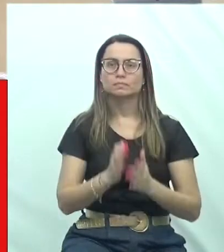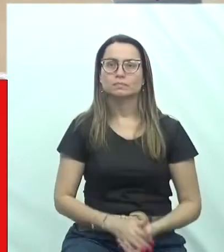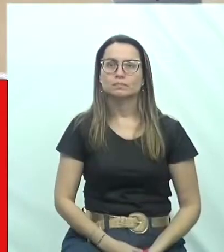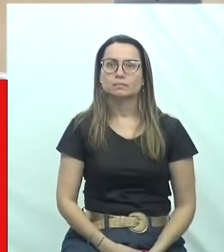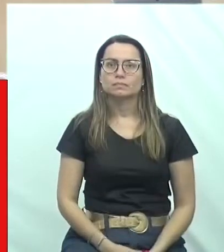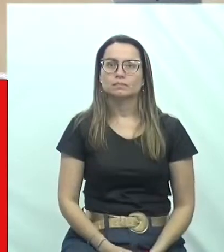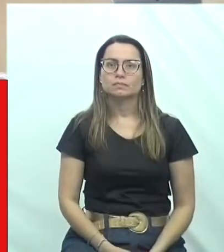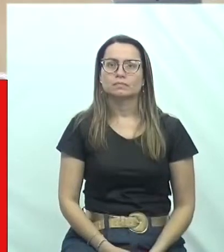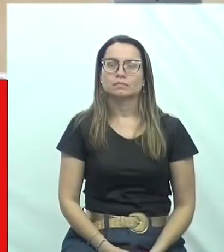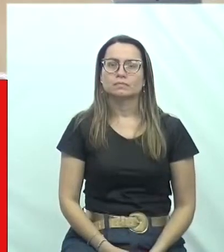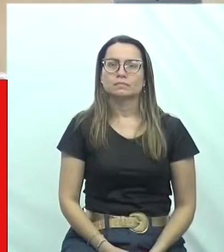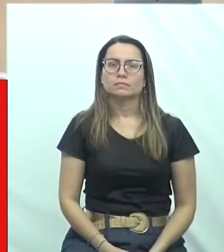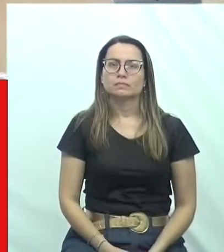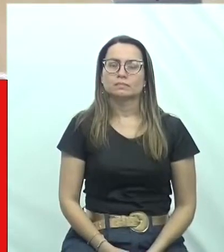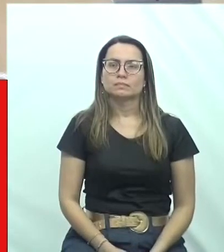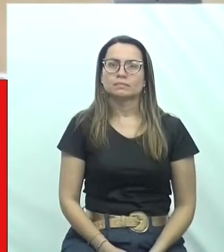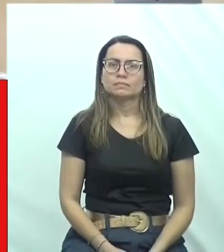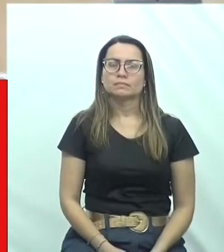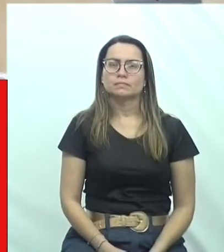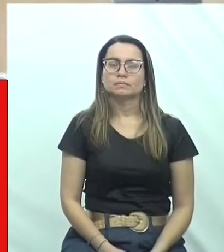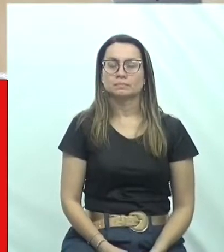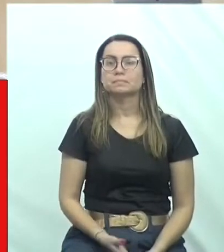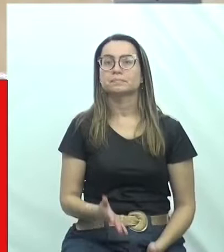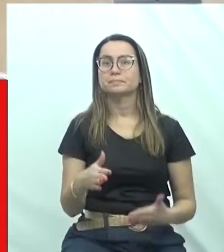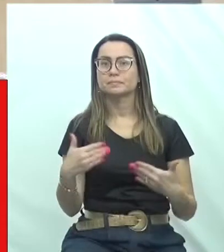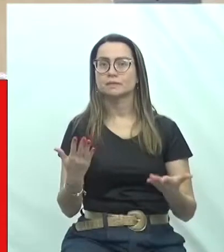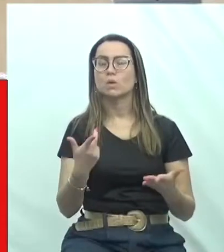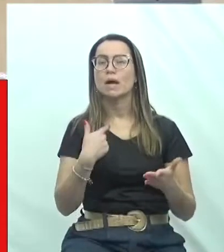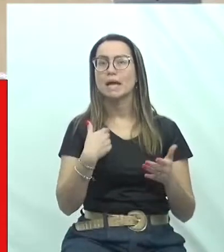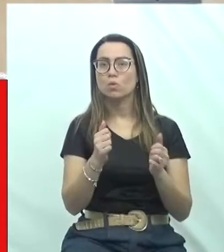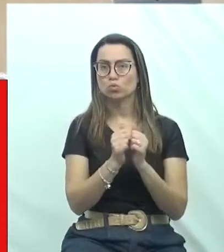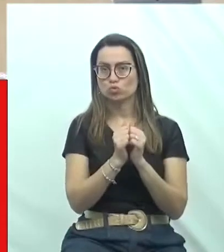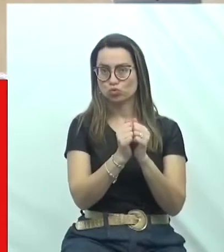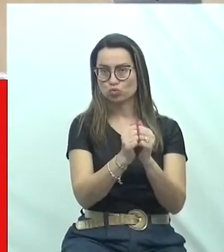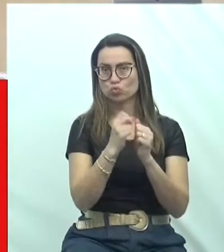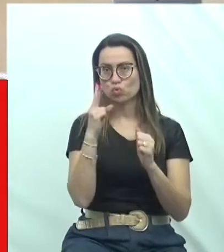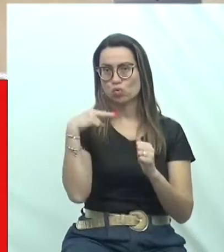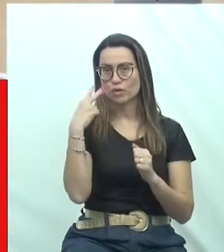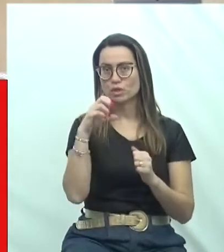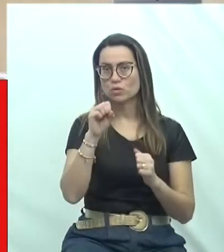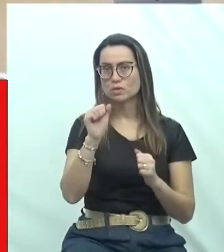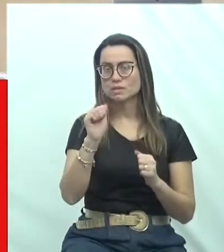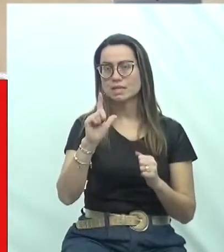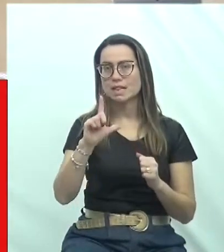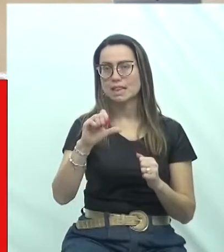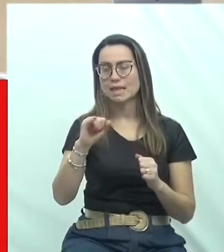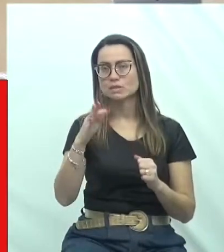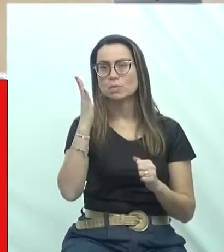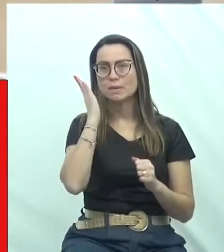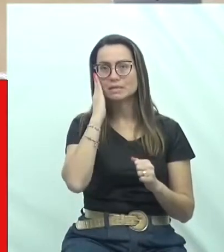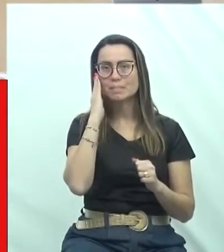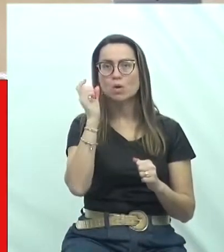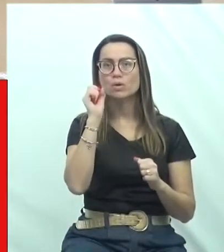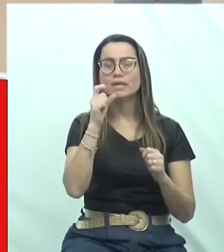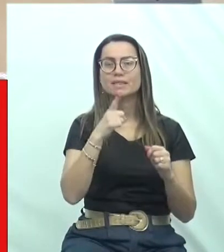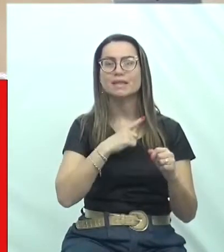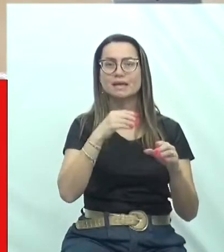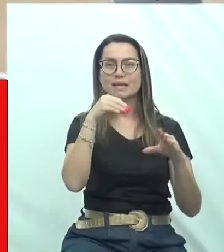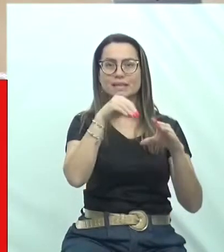visita do vereador para saber o que tem ali dentro também. Uhum. E para finalizar a minha parte, senhores vereadores e